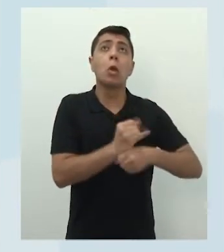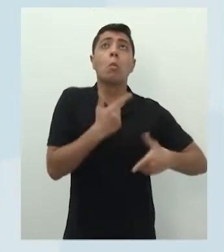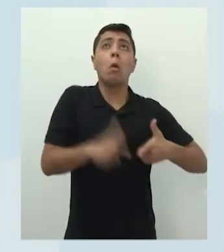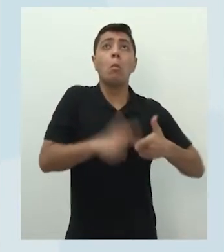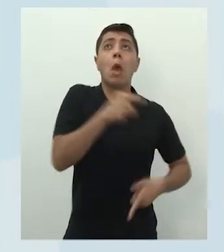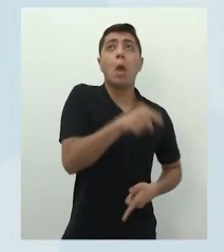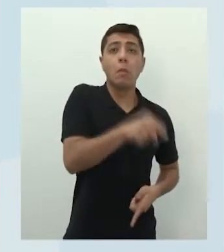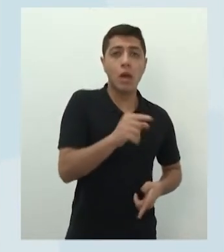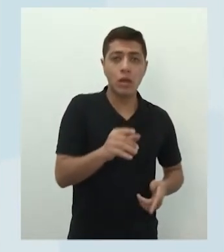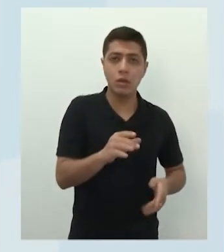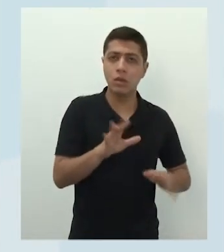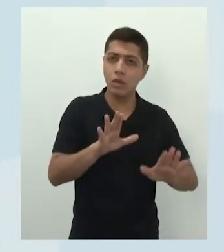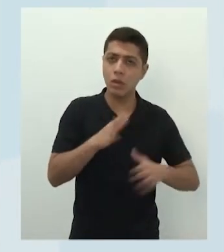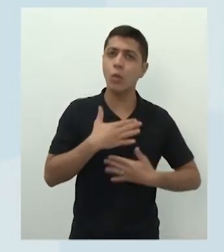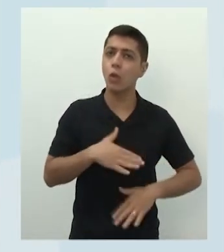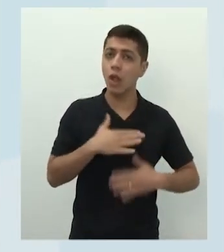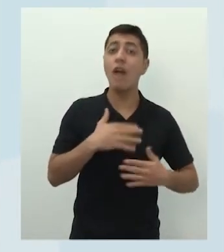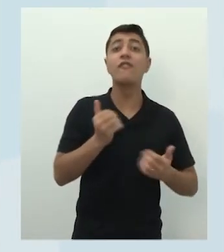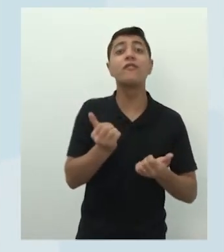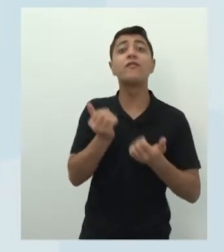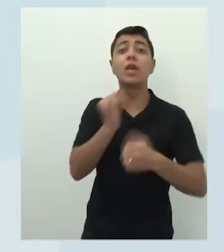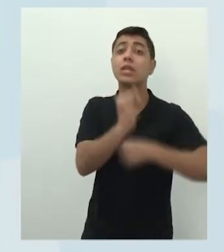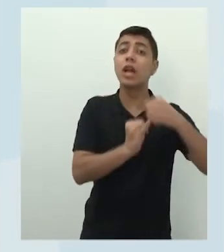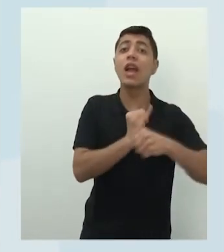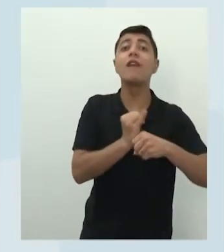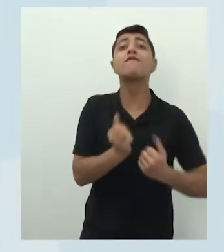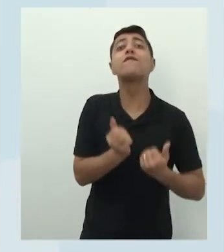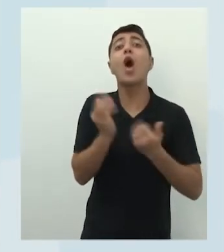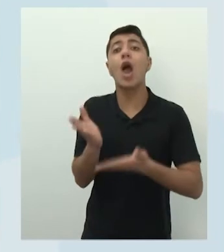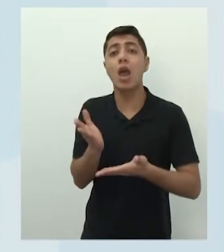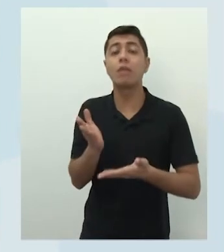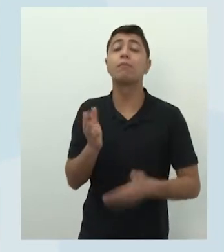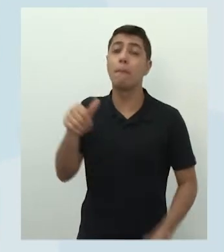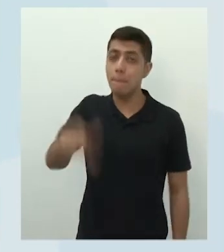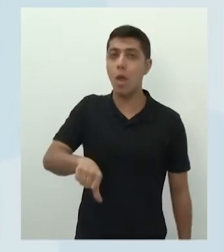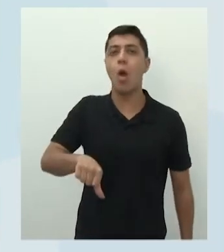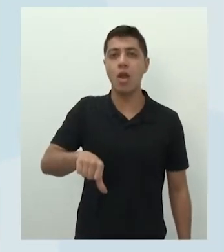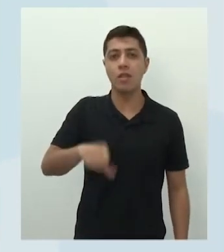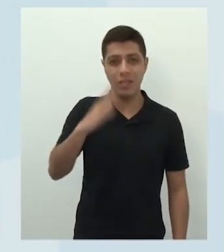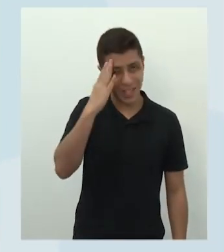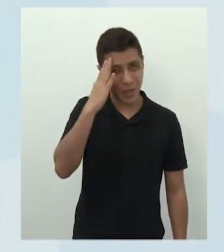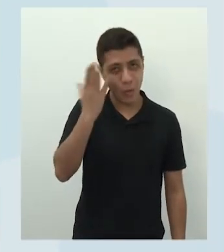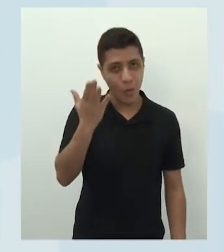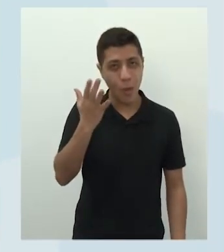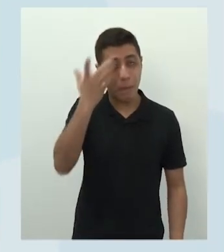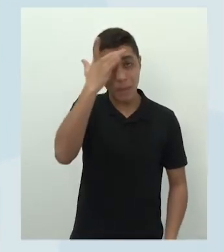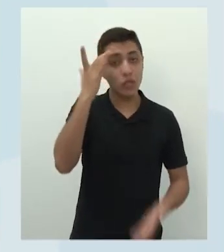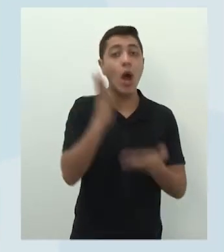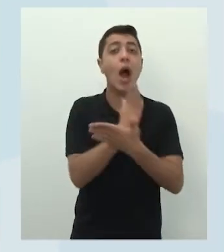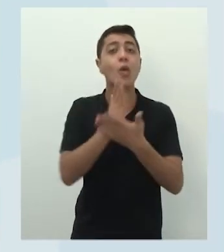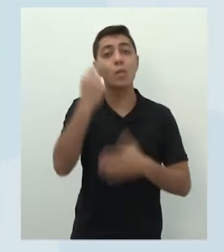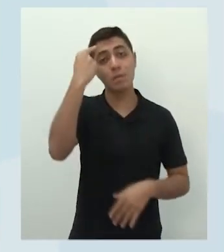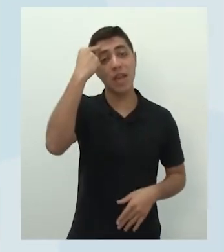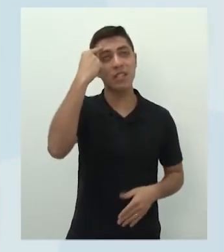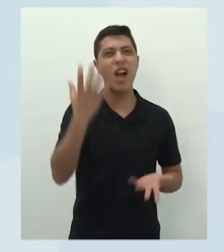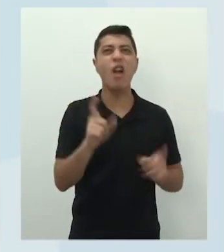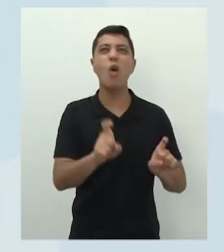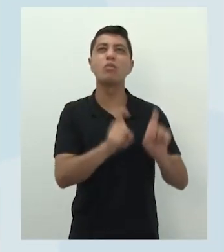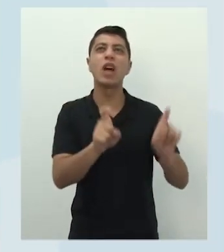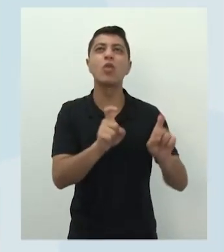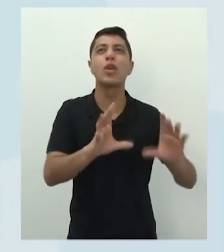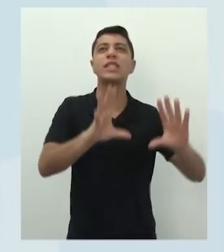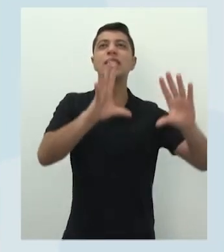uma leitura superficial de muitos achando que a hora que desliga o computador tudo melhora. Isso não é verdade e